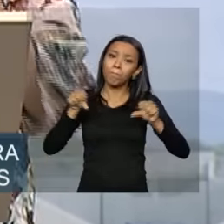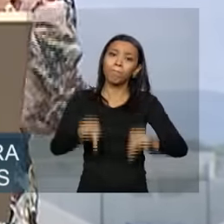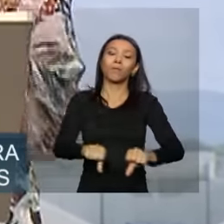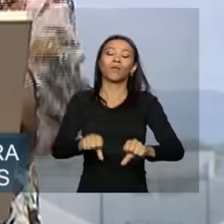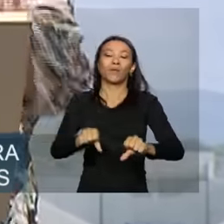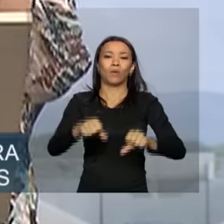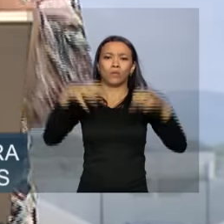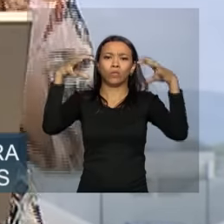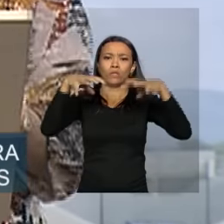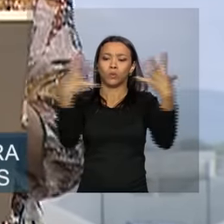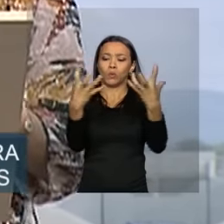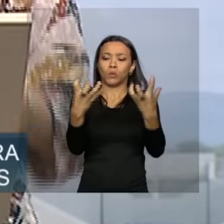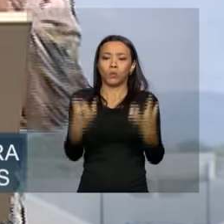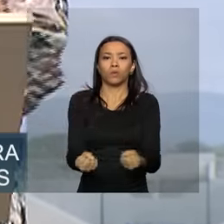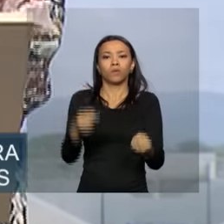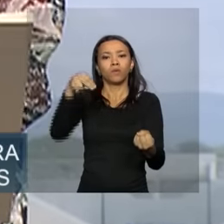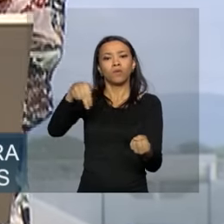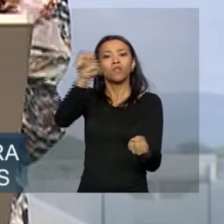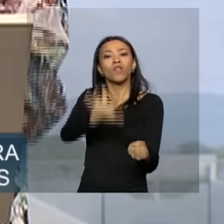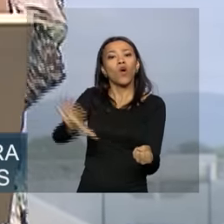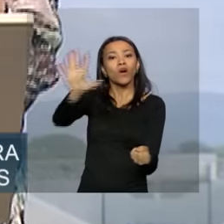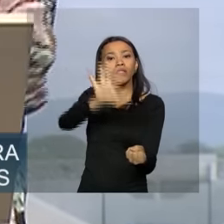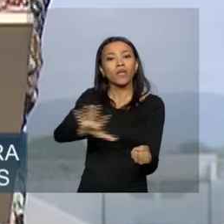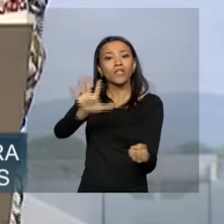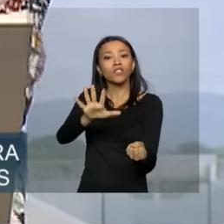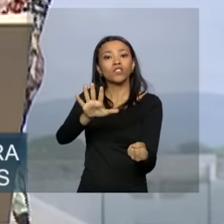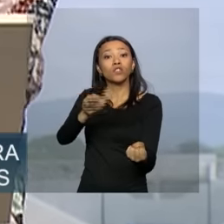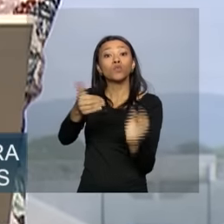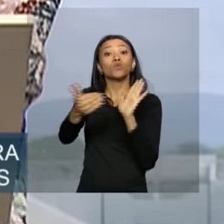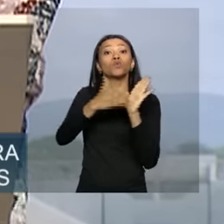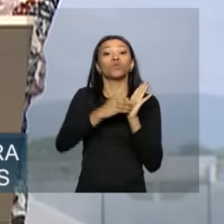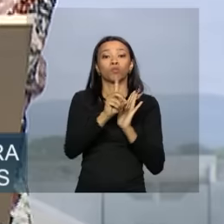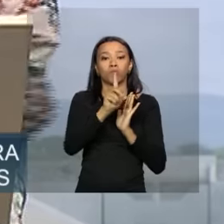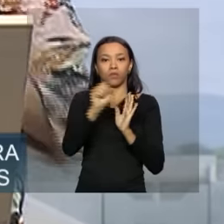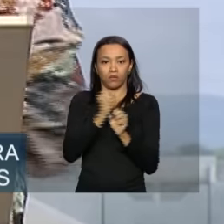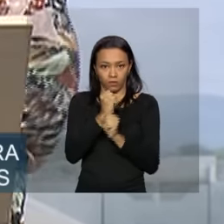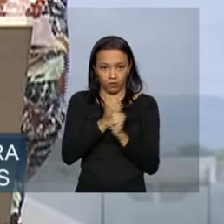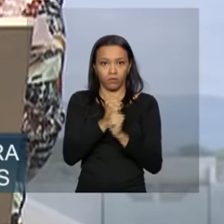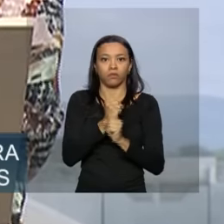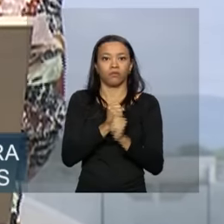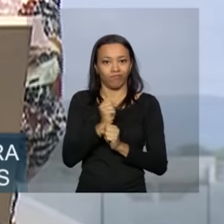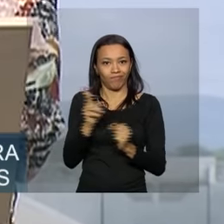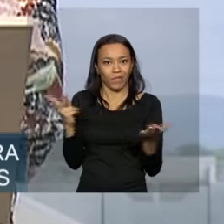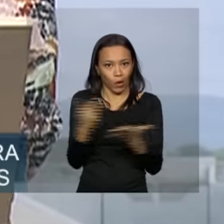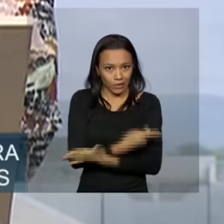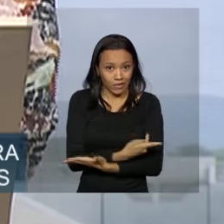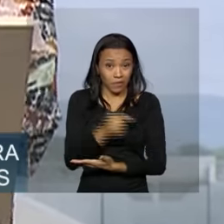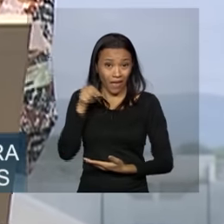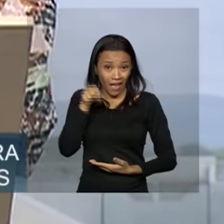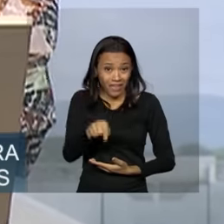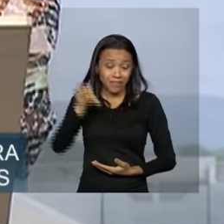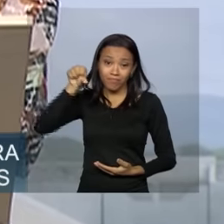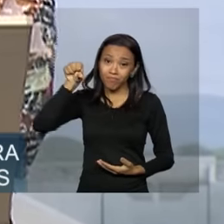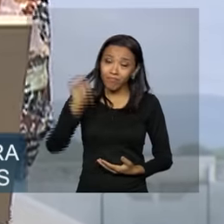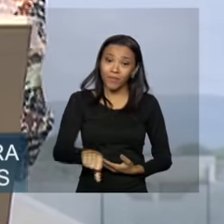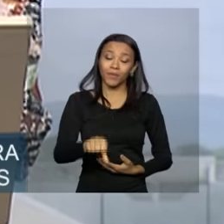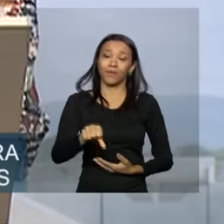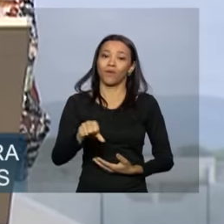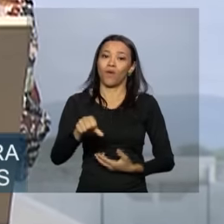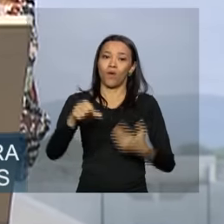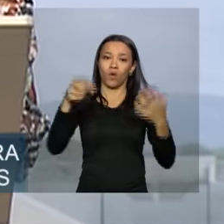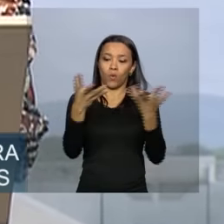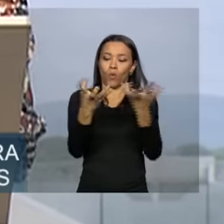seca na região do Nordeste nos últimos 100 anos. Esta pior seca